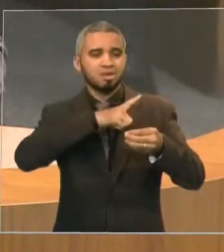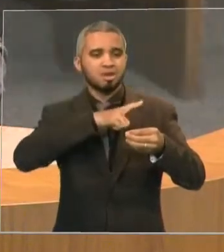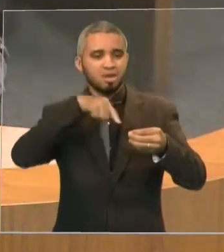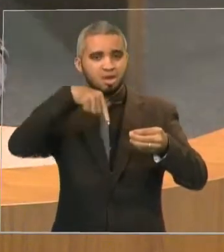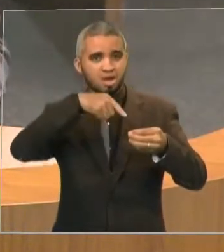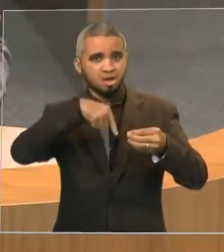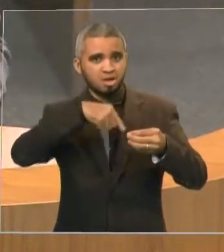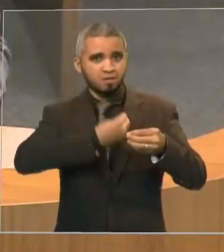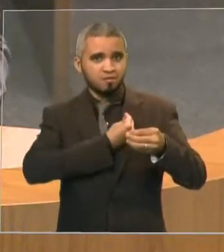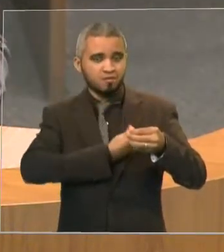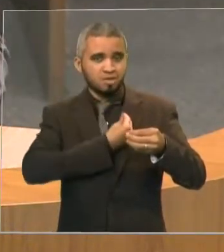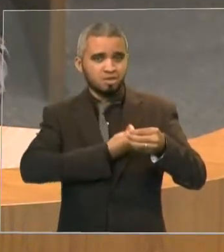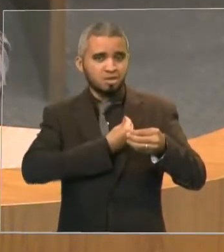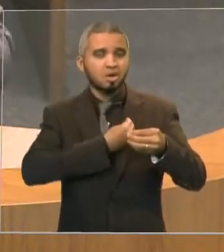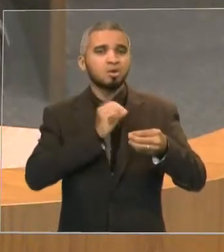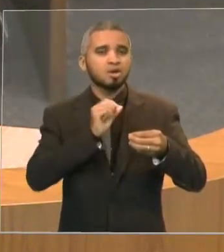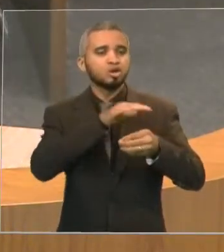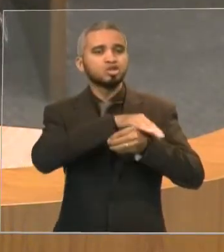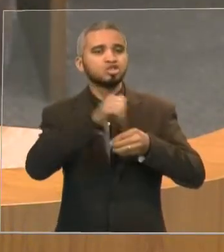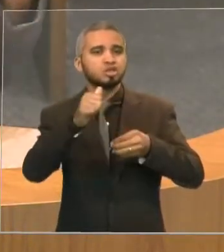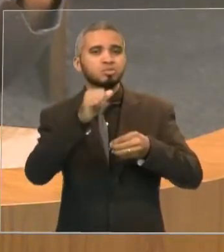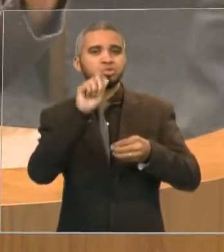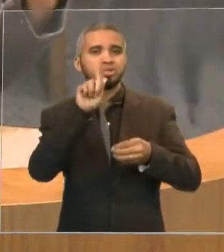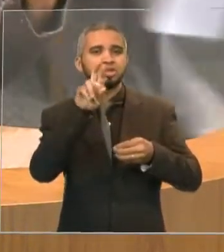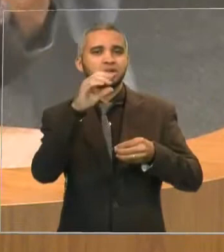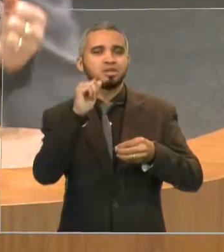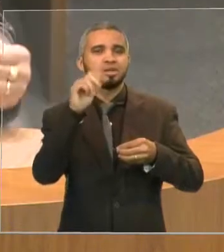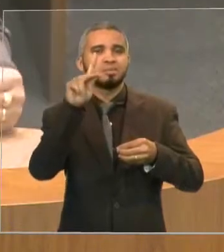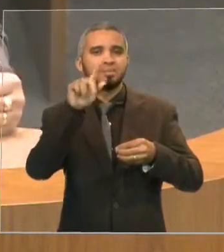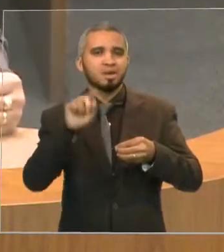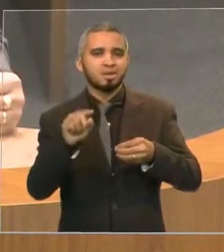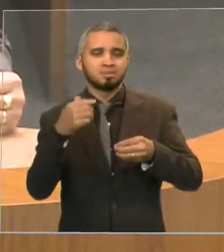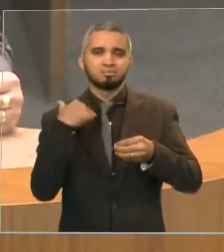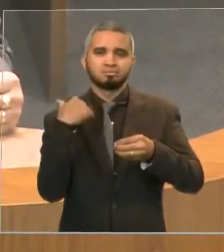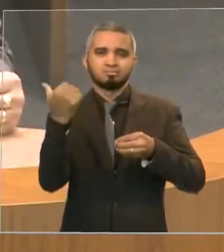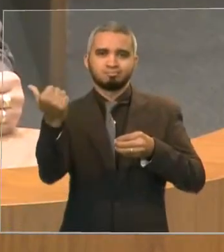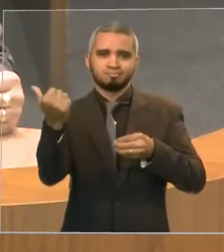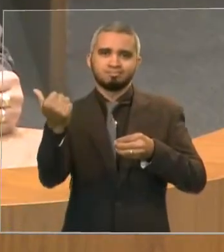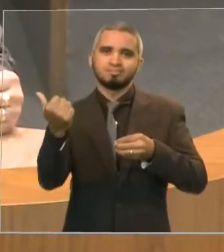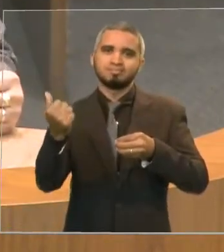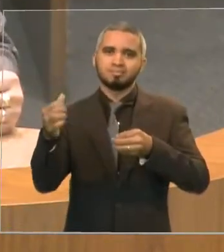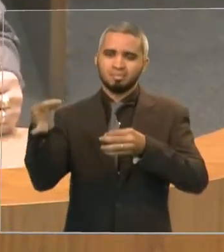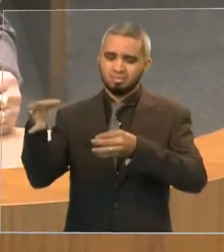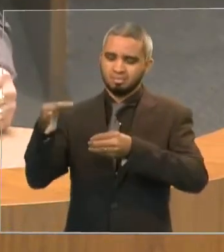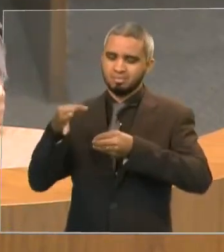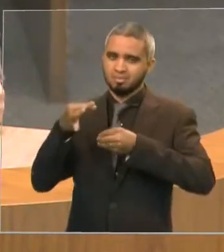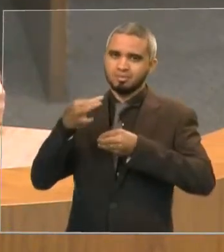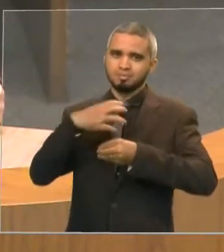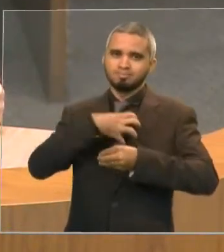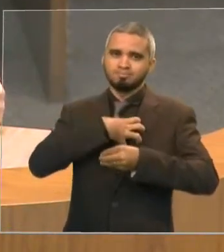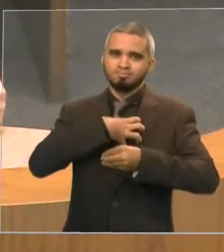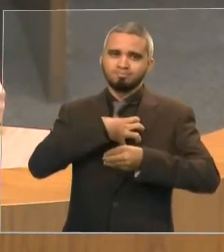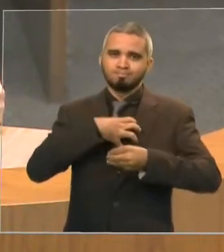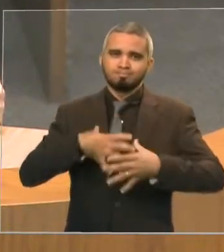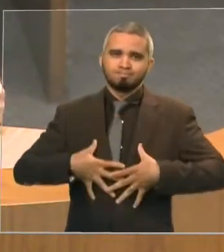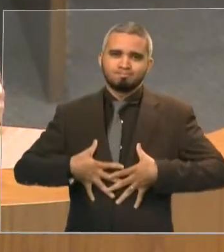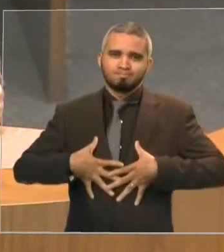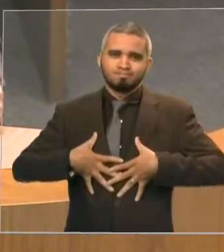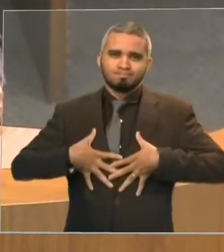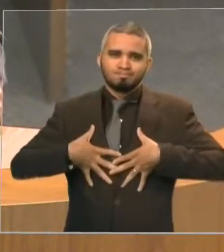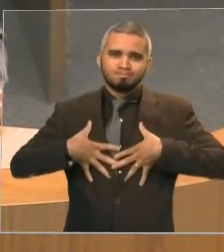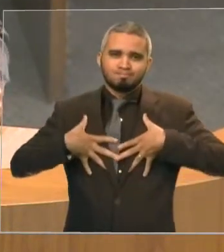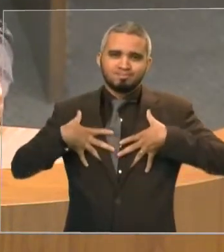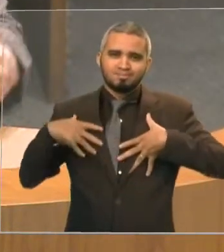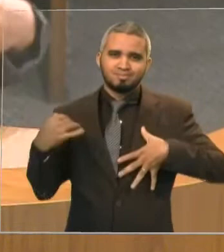rosa para mim. Foi um momento ímpar na minha vida e que foi muito importante naquele